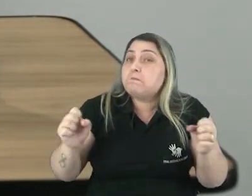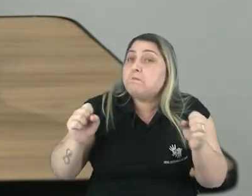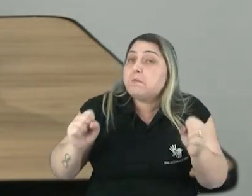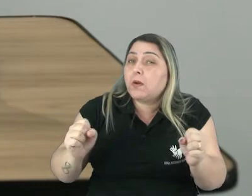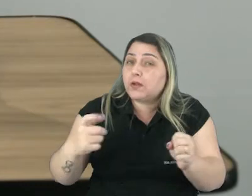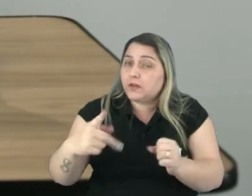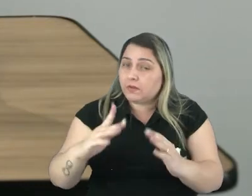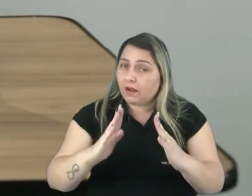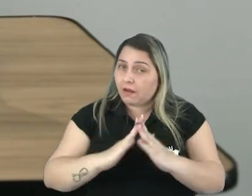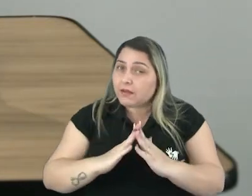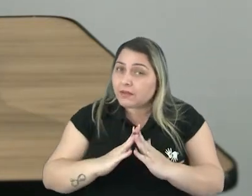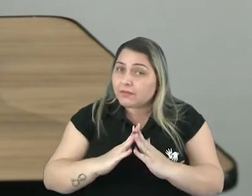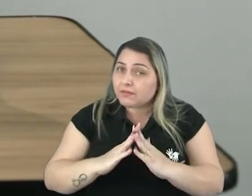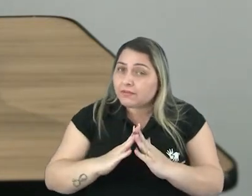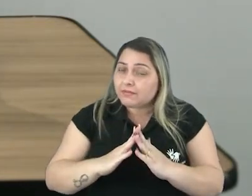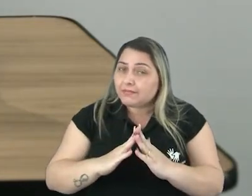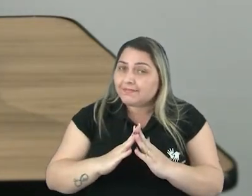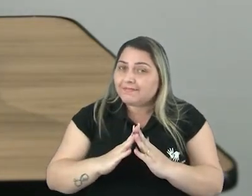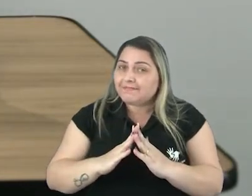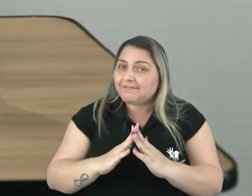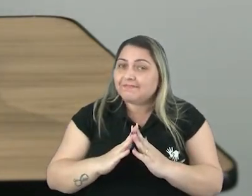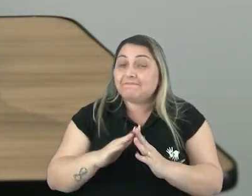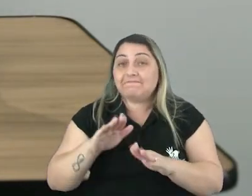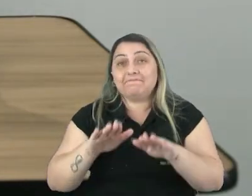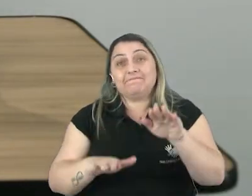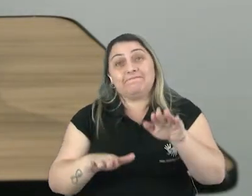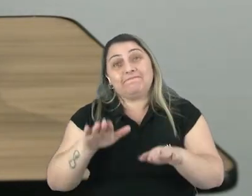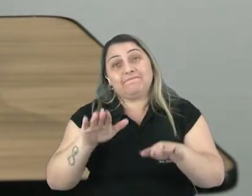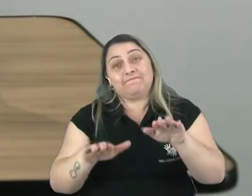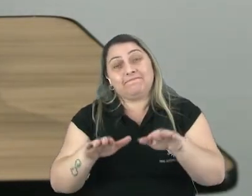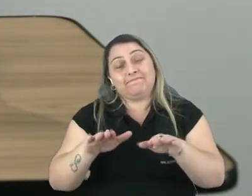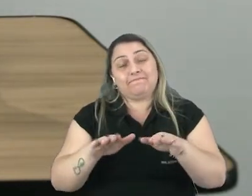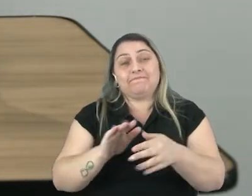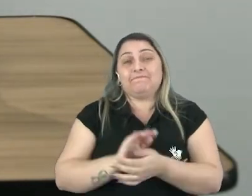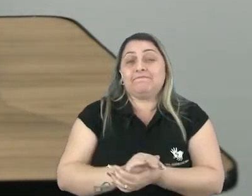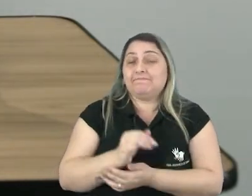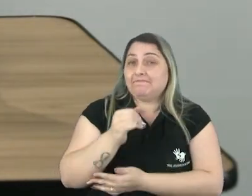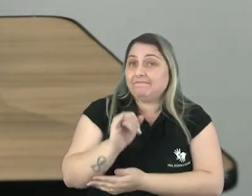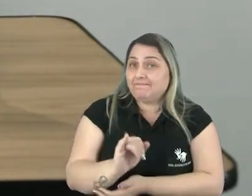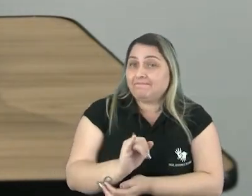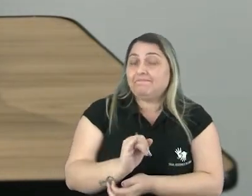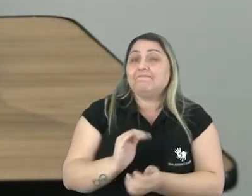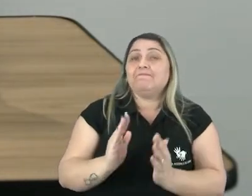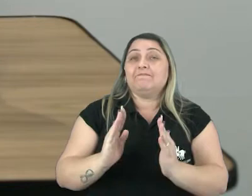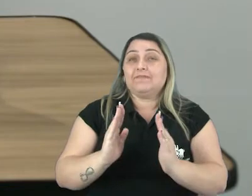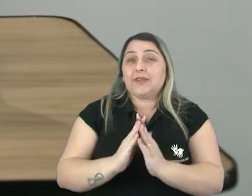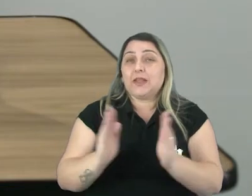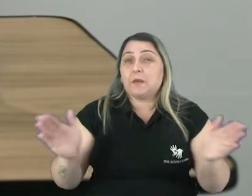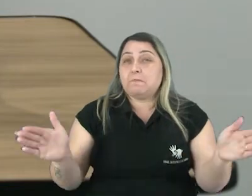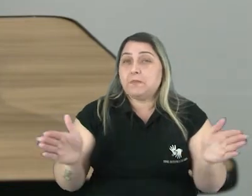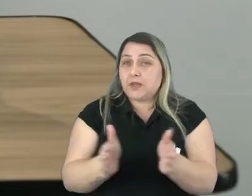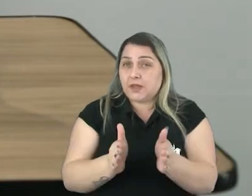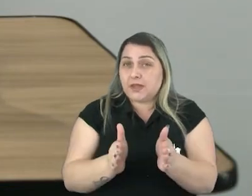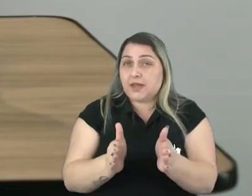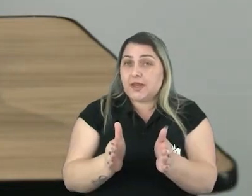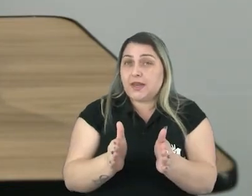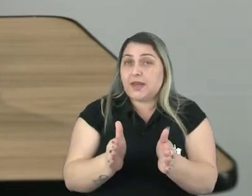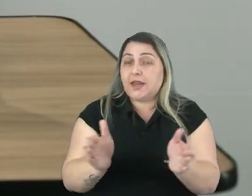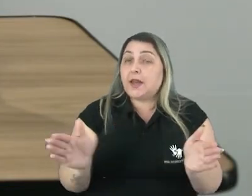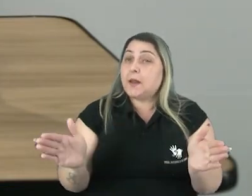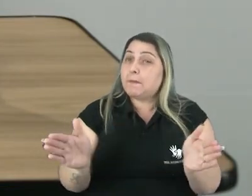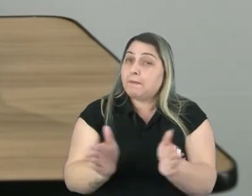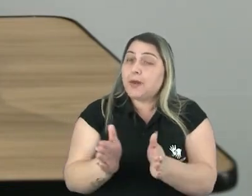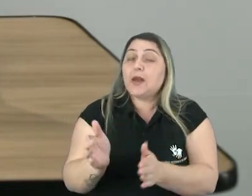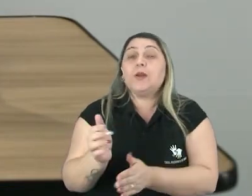ela cabe dentro da sua casa? Vai depender, não é mesmo? Se for uma casa pequena e menos,